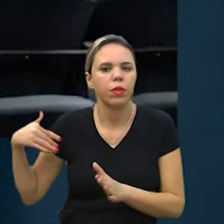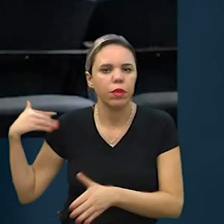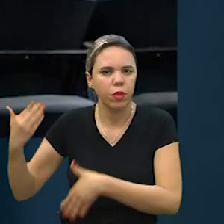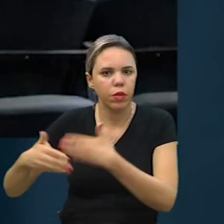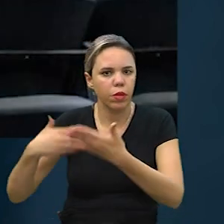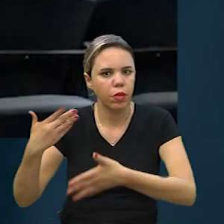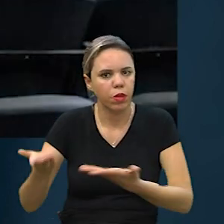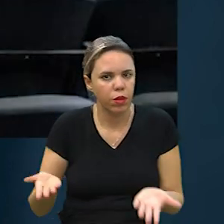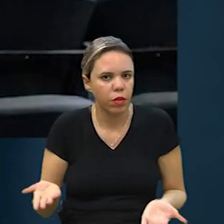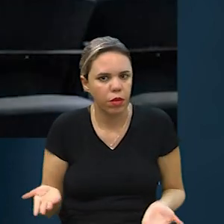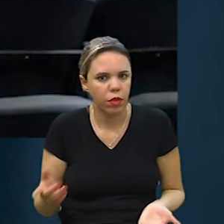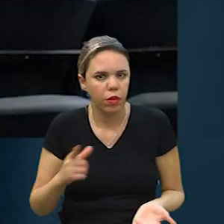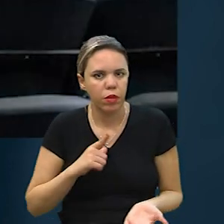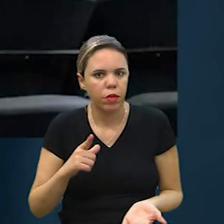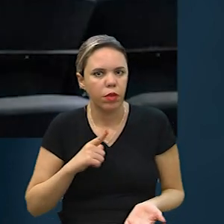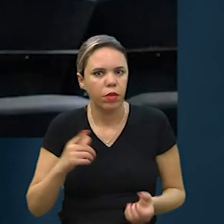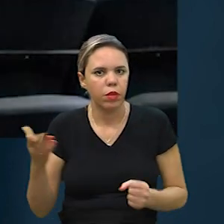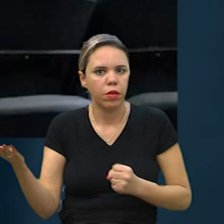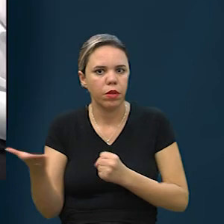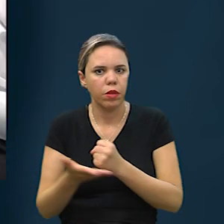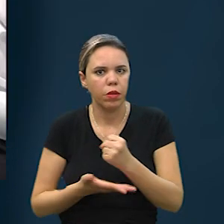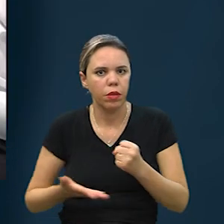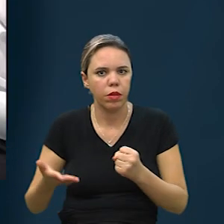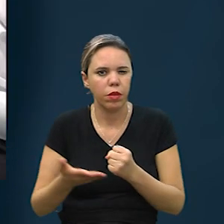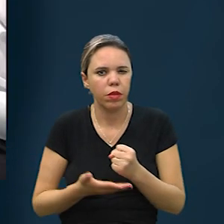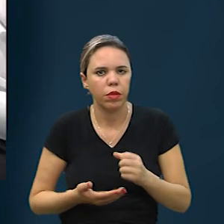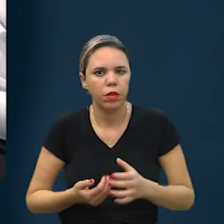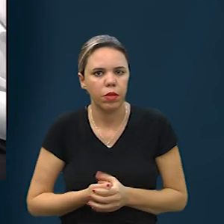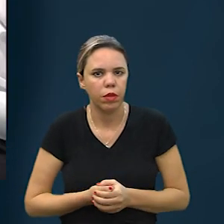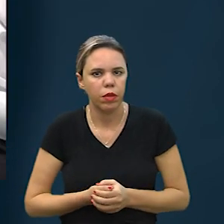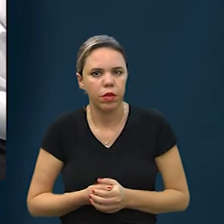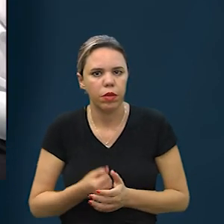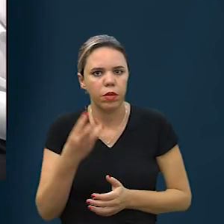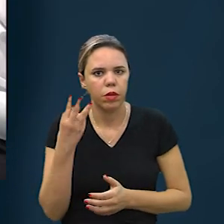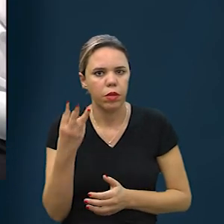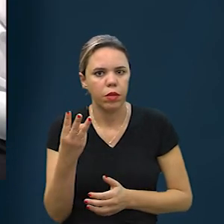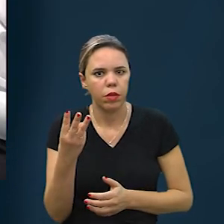de lá para cá, ela tem basicamente